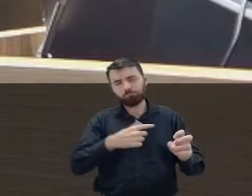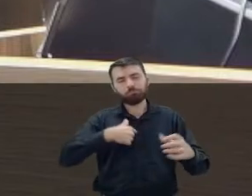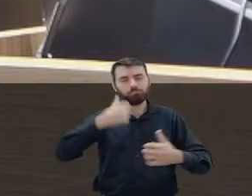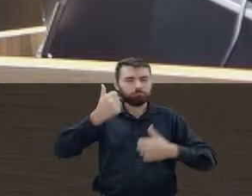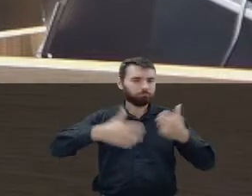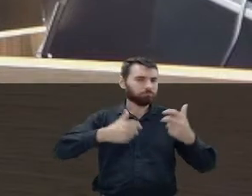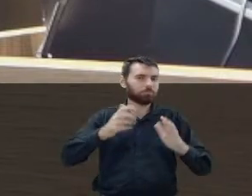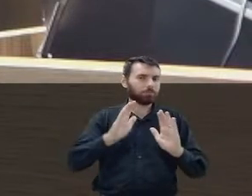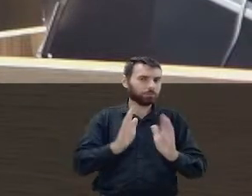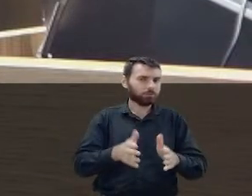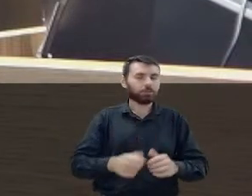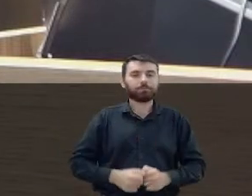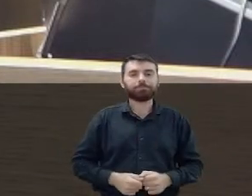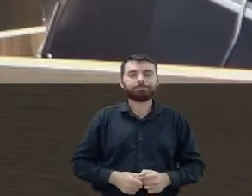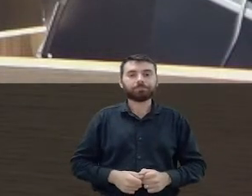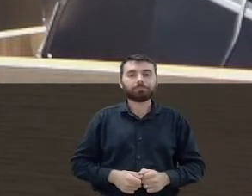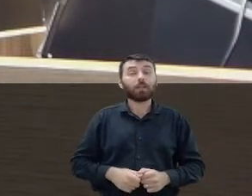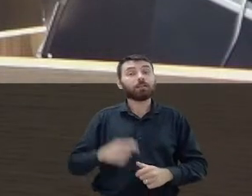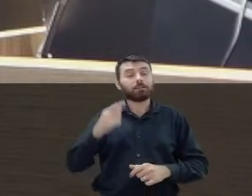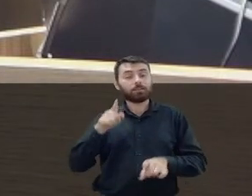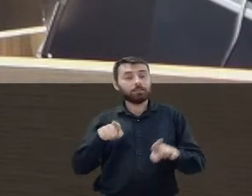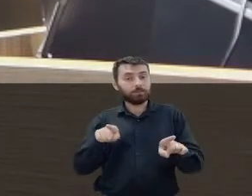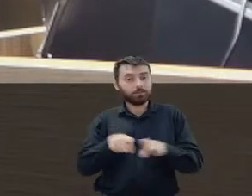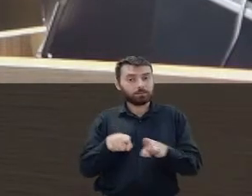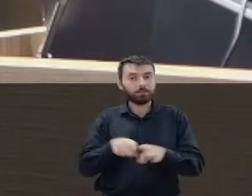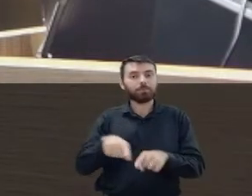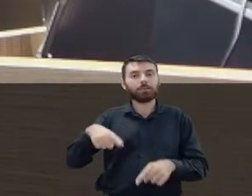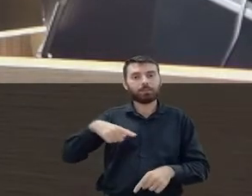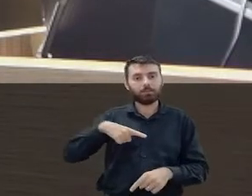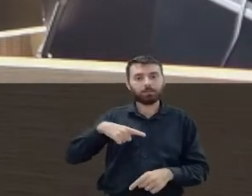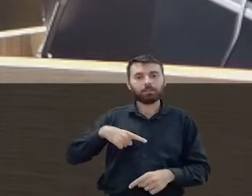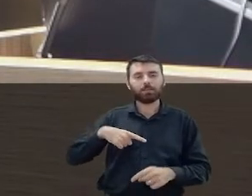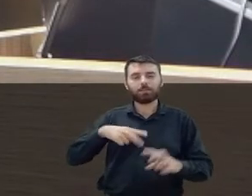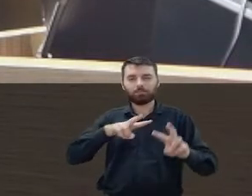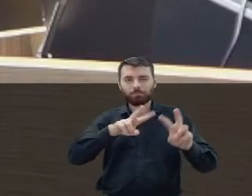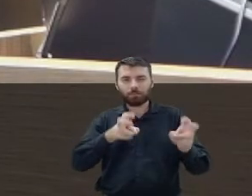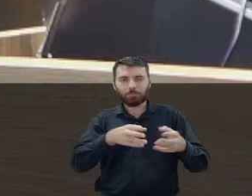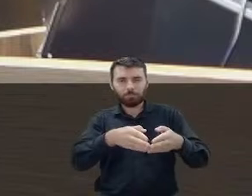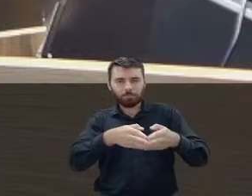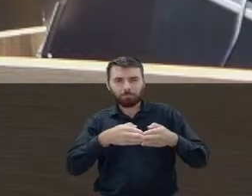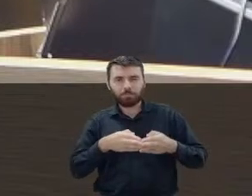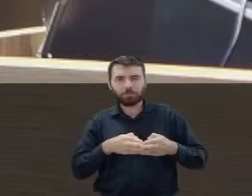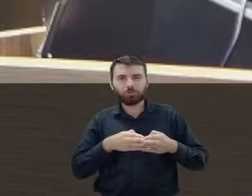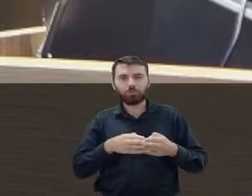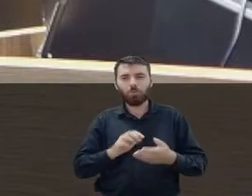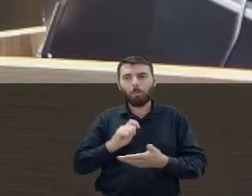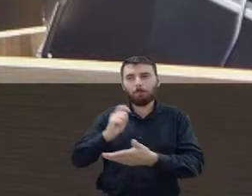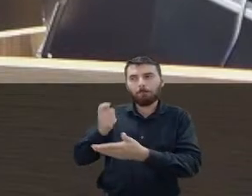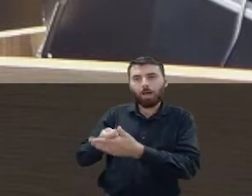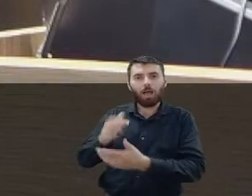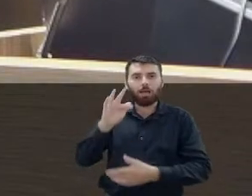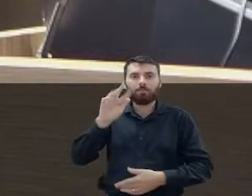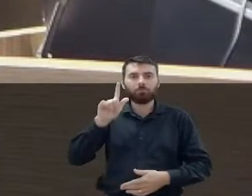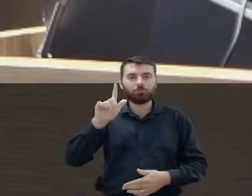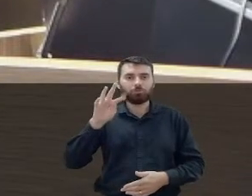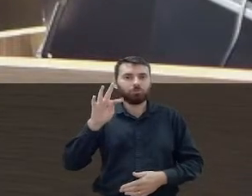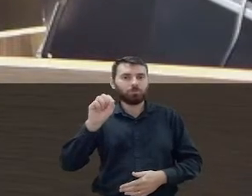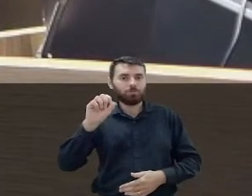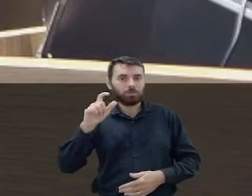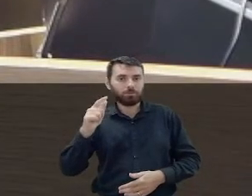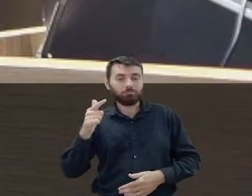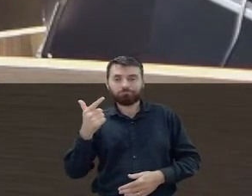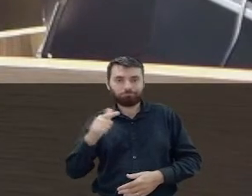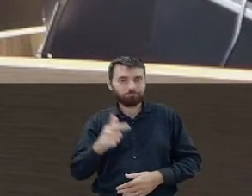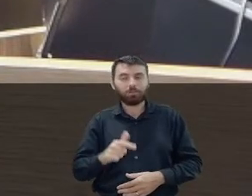Há também a questão específica do não recolhimento, mas o juiz também enfrentou esse aspecto. Como não houve trabalho, não